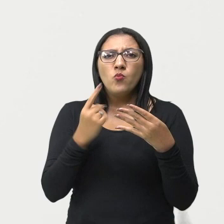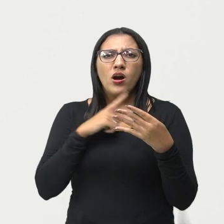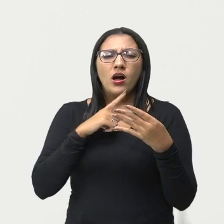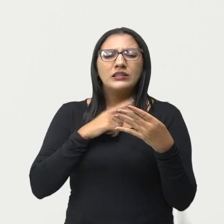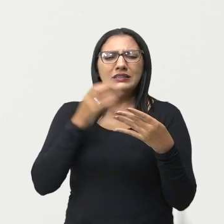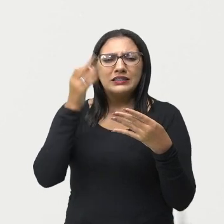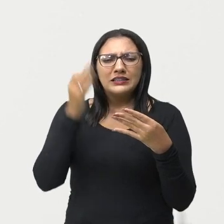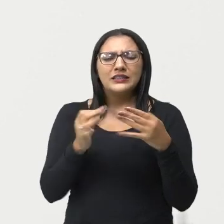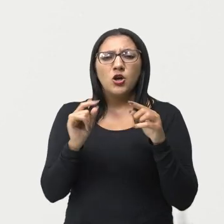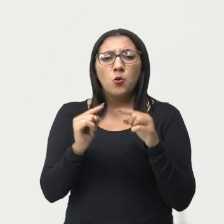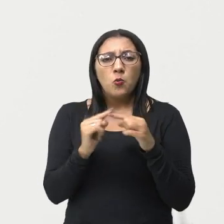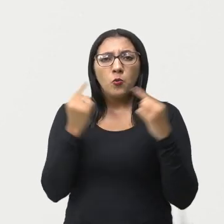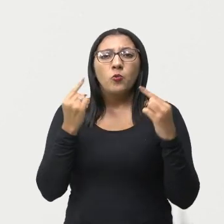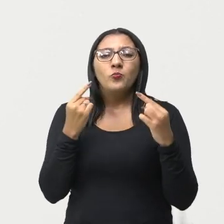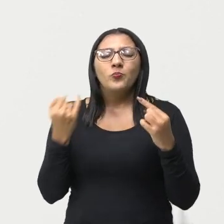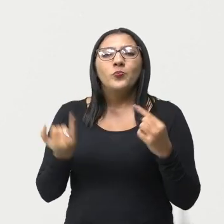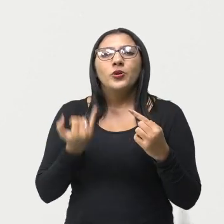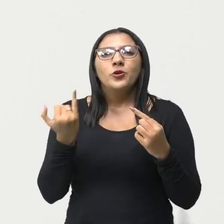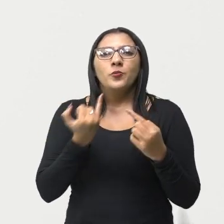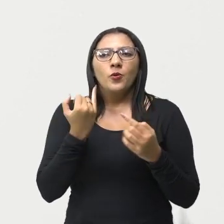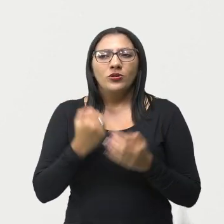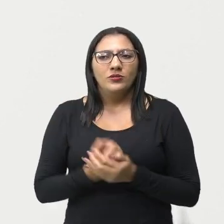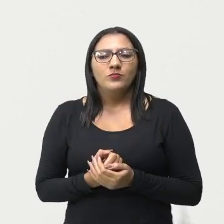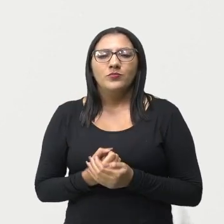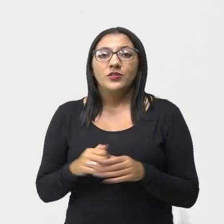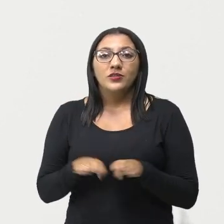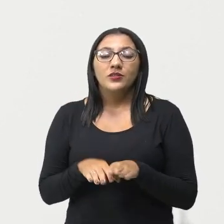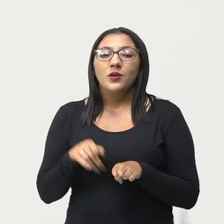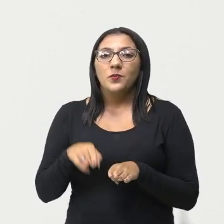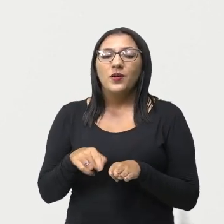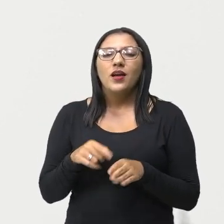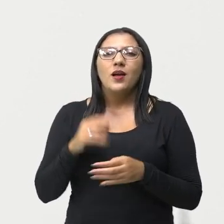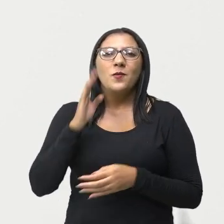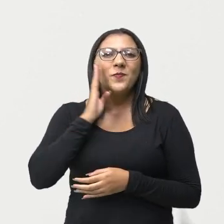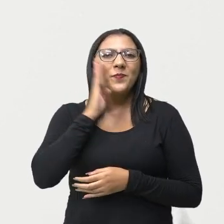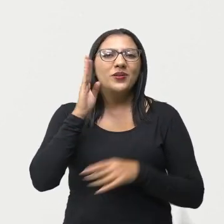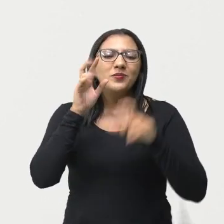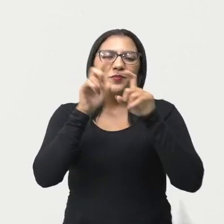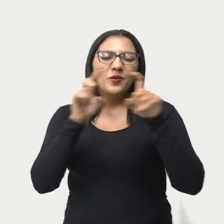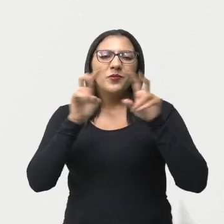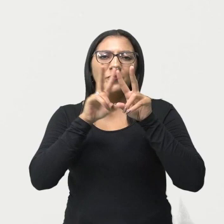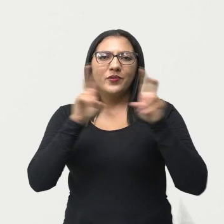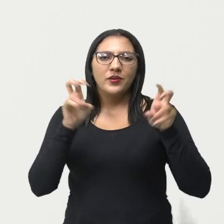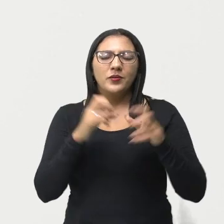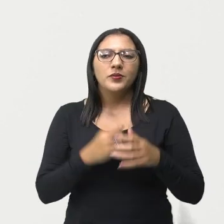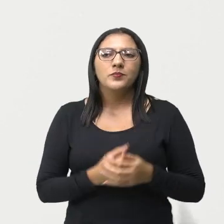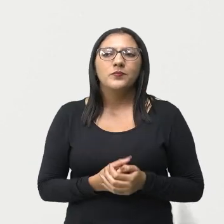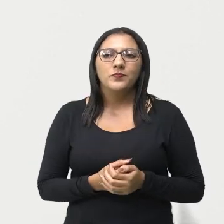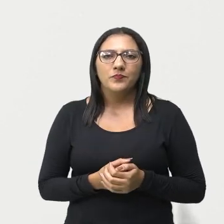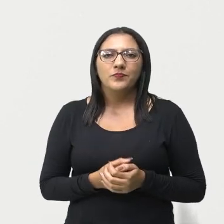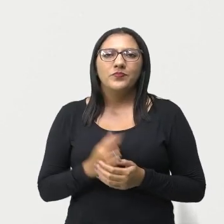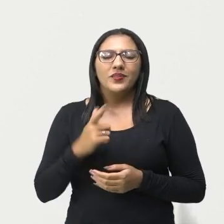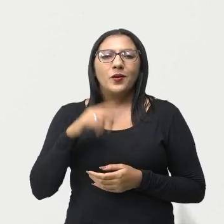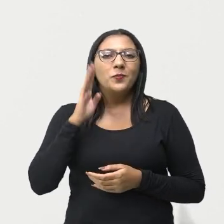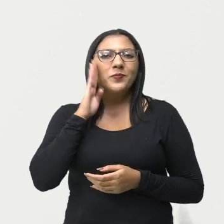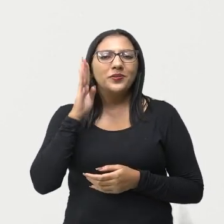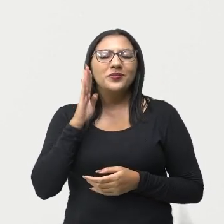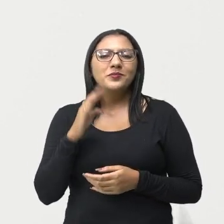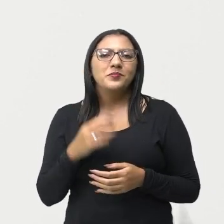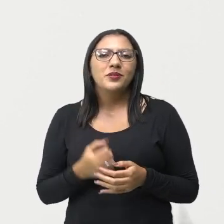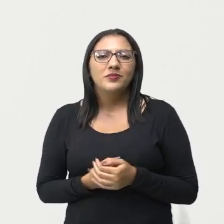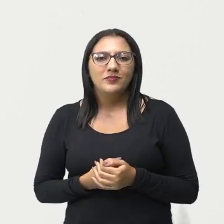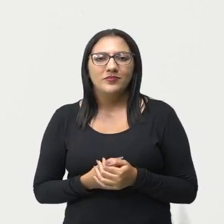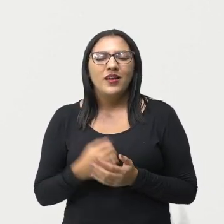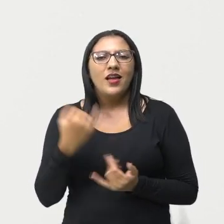ela se torna mais importante e é aquela que é o fio condutor, ou seja, a rainha, vamos dizer,